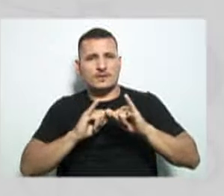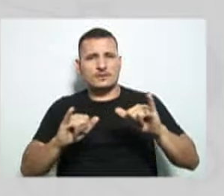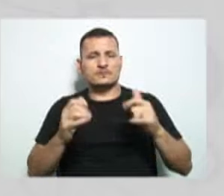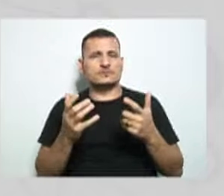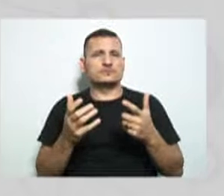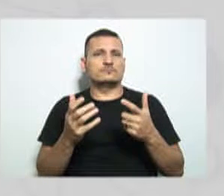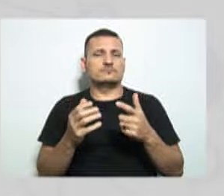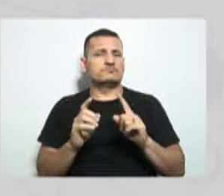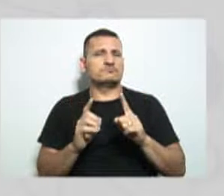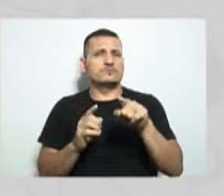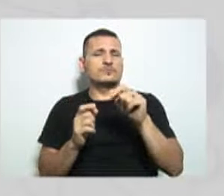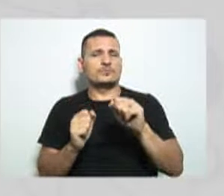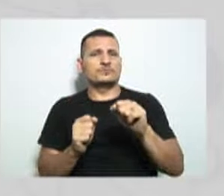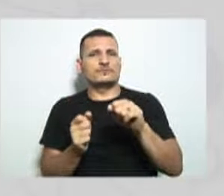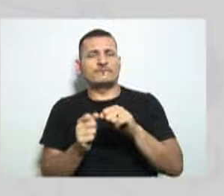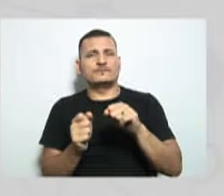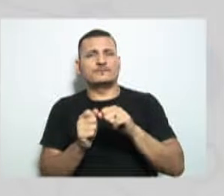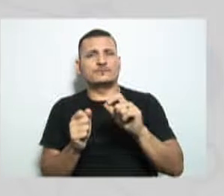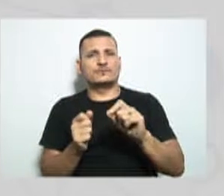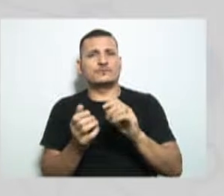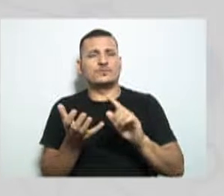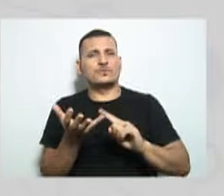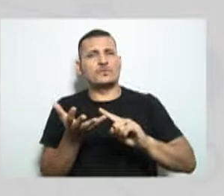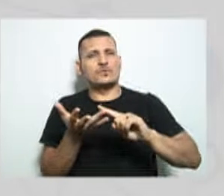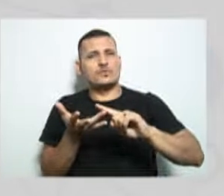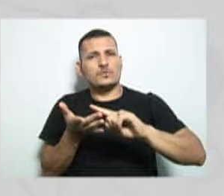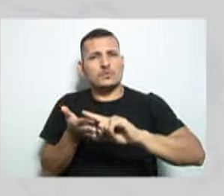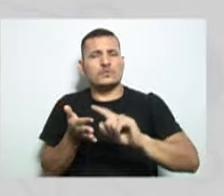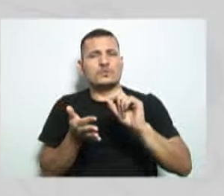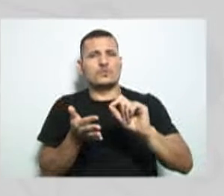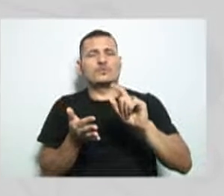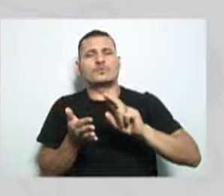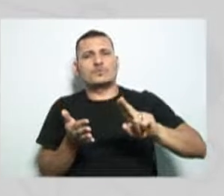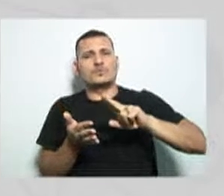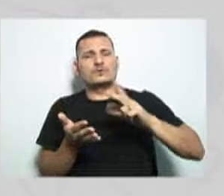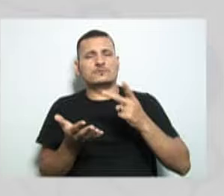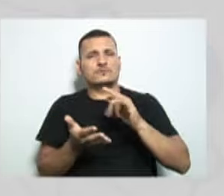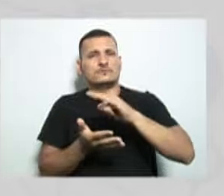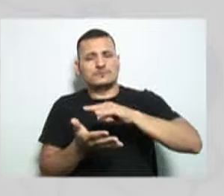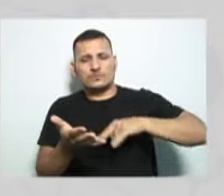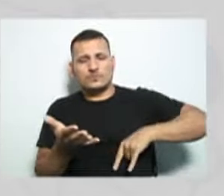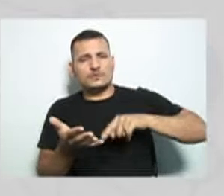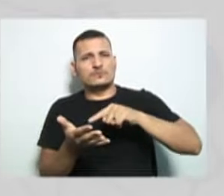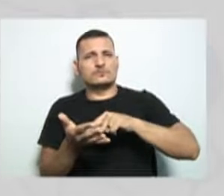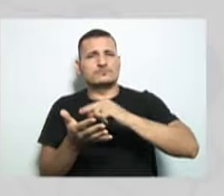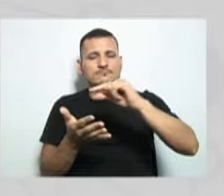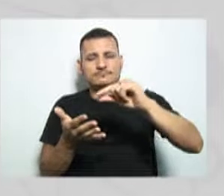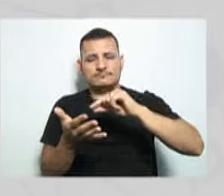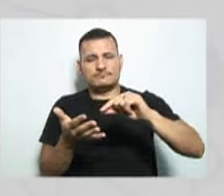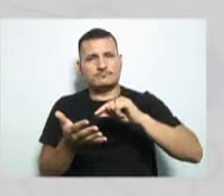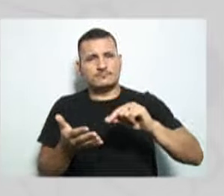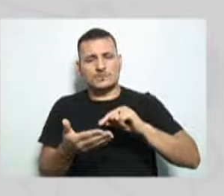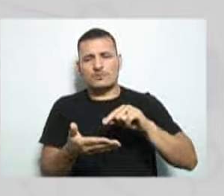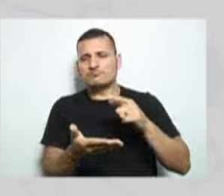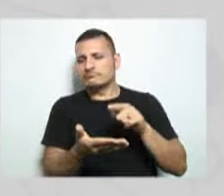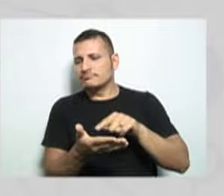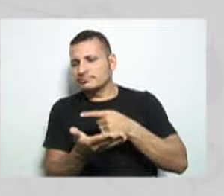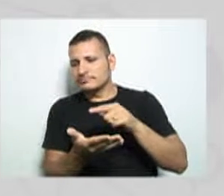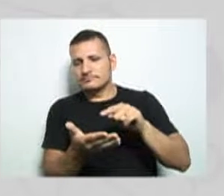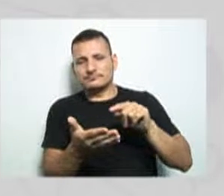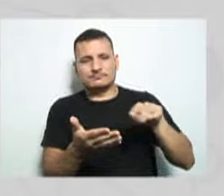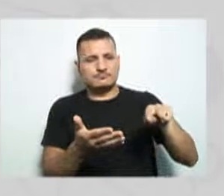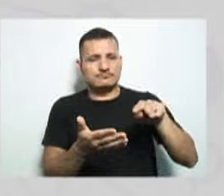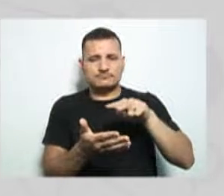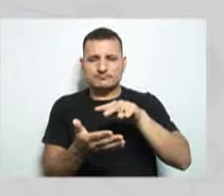essa contagem utilizando o quê? Fichas, né? Através de controles manuais, você controlar os